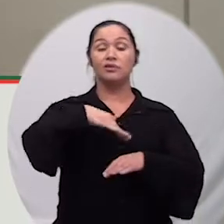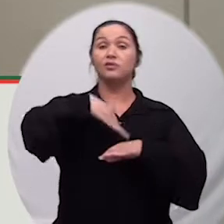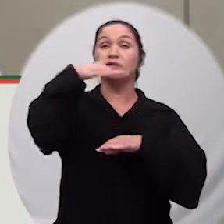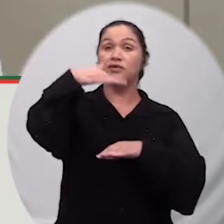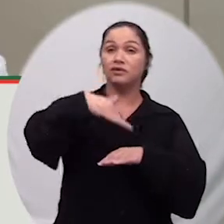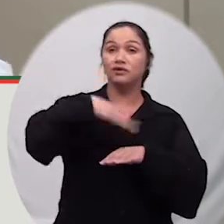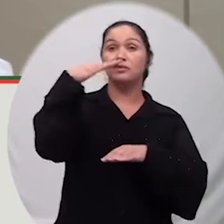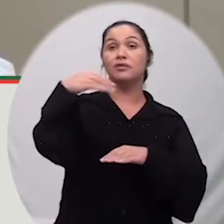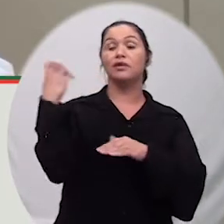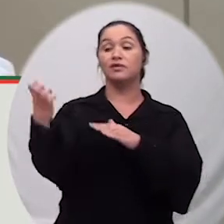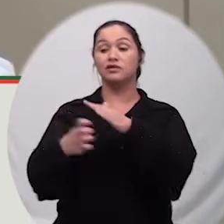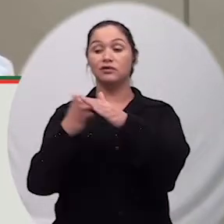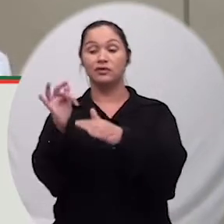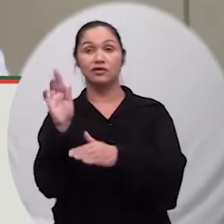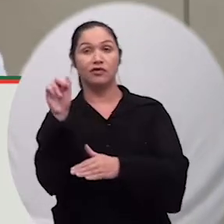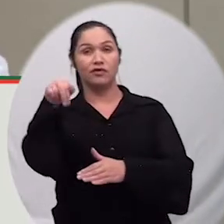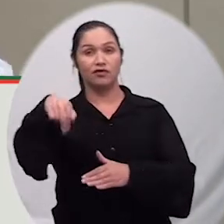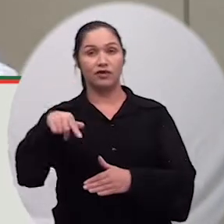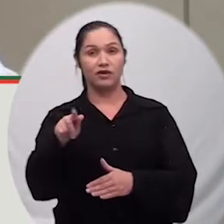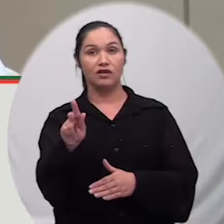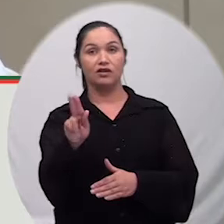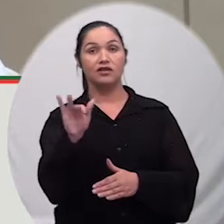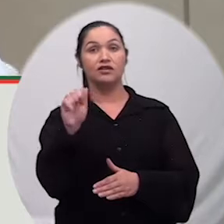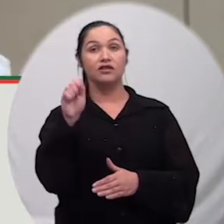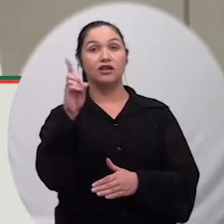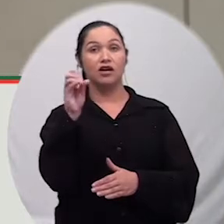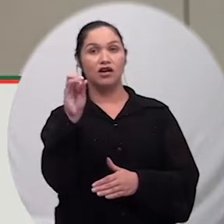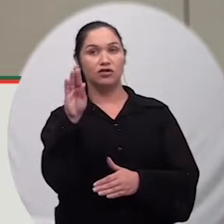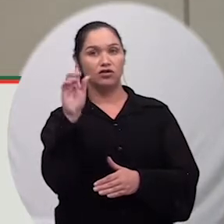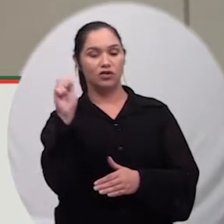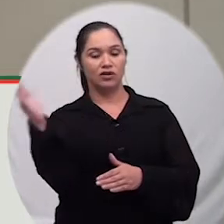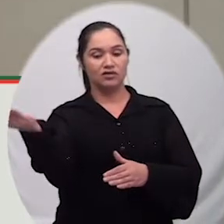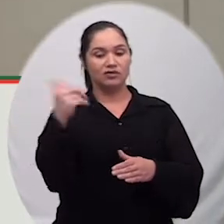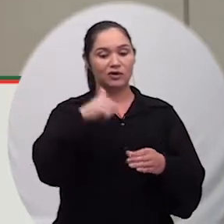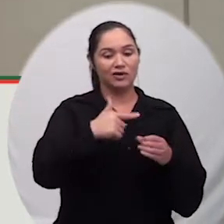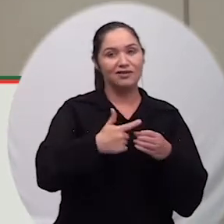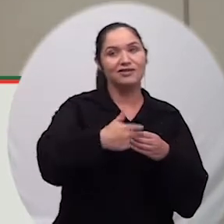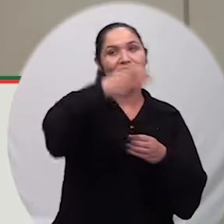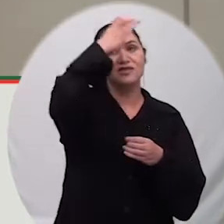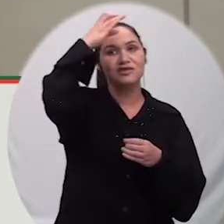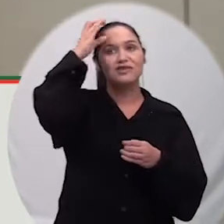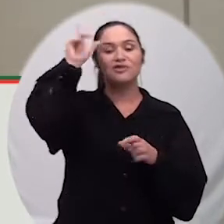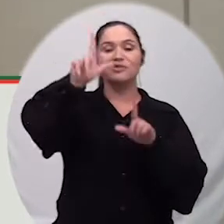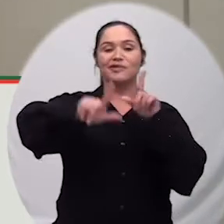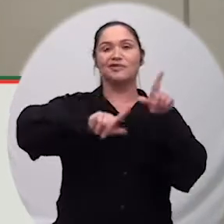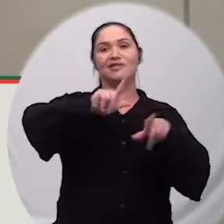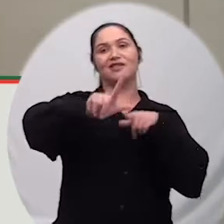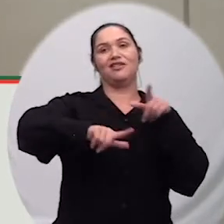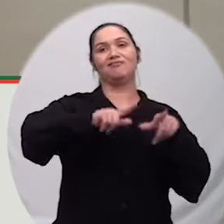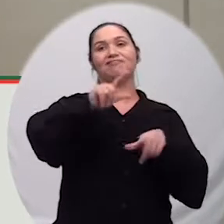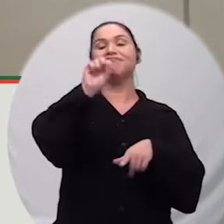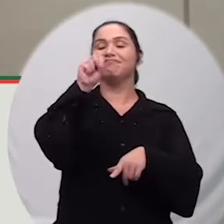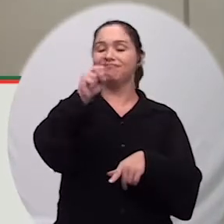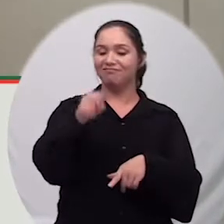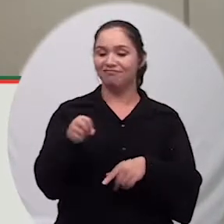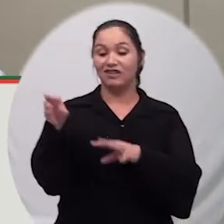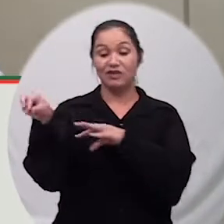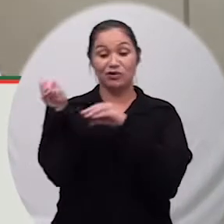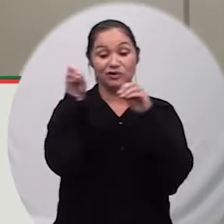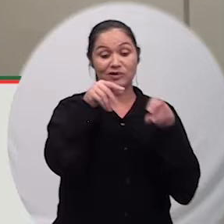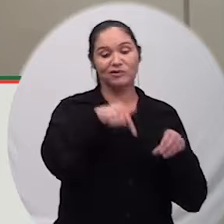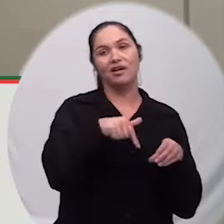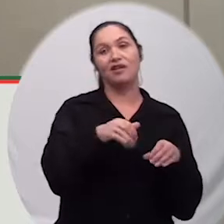Franqueadoras, vai fazer com que haja interesse por parte das empresas franqueadoras de virem se instalar na cidade de Criciúma por